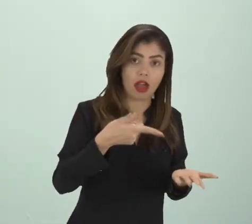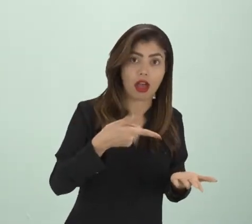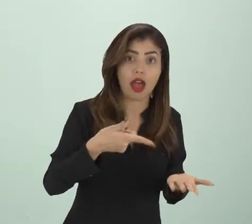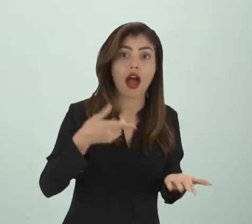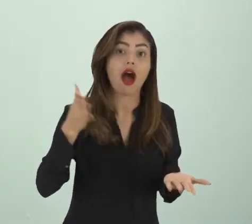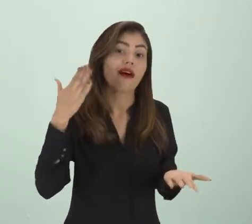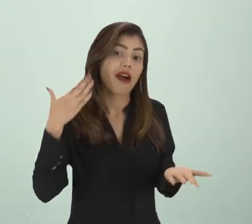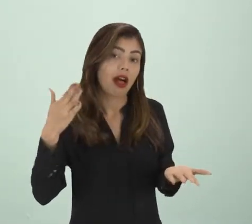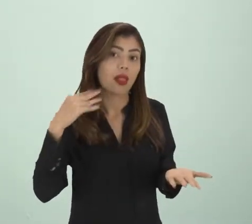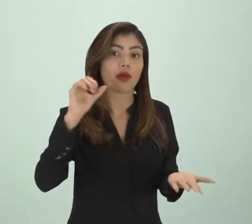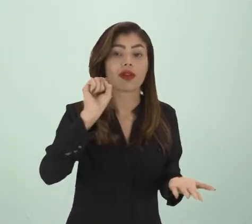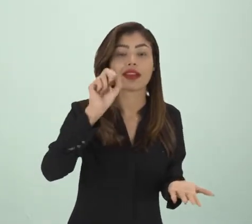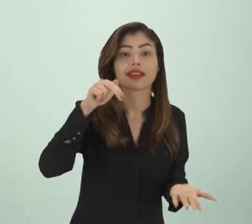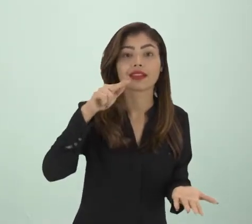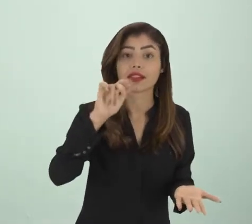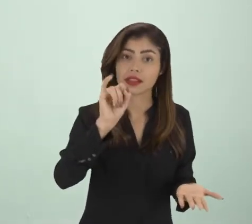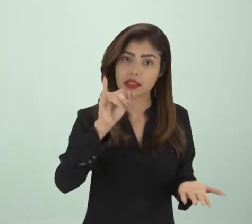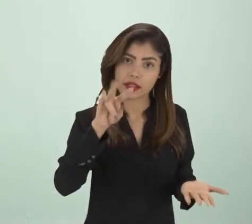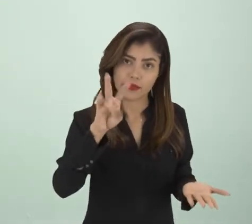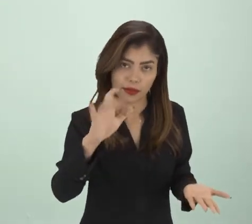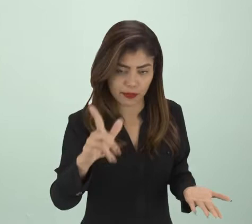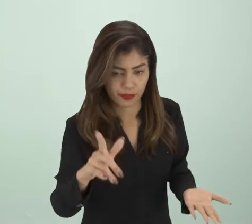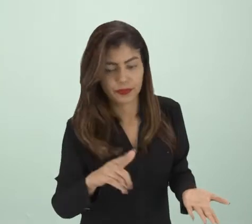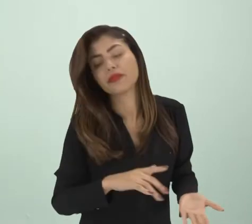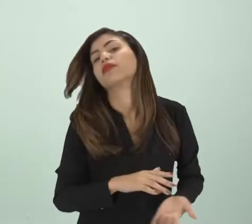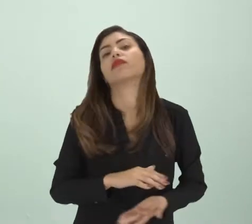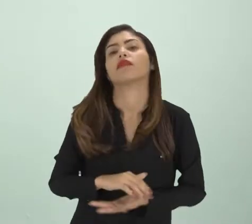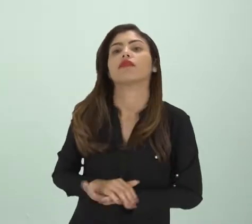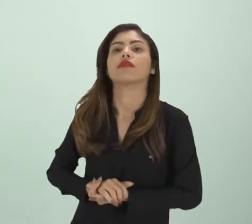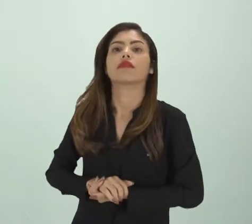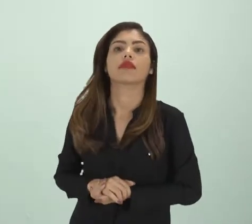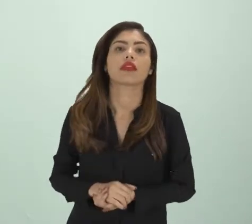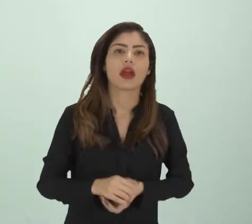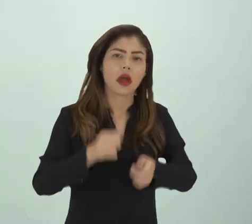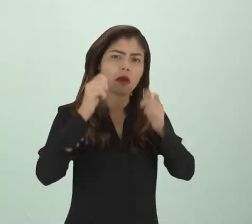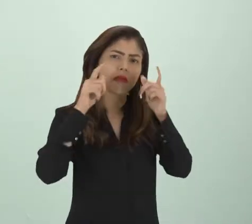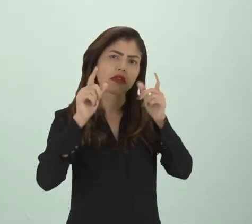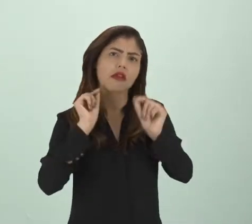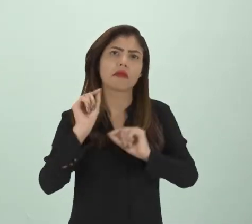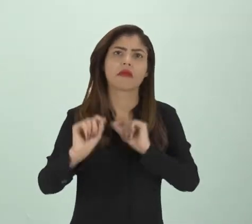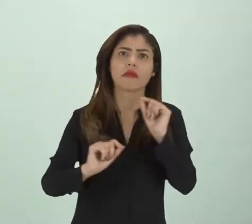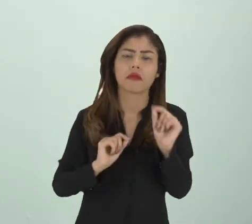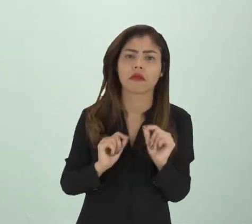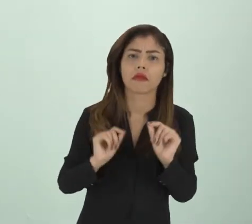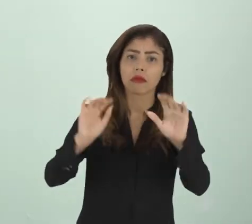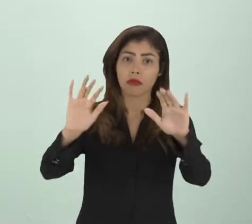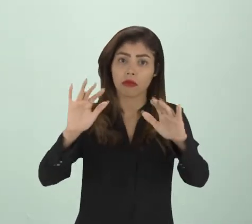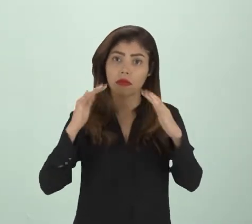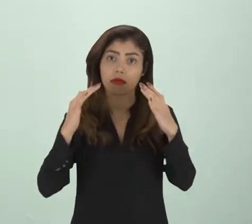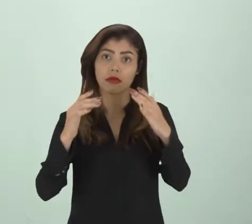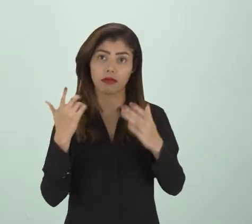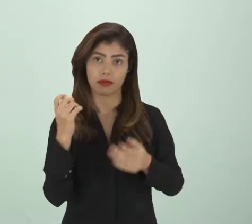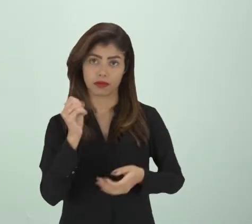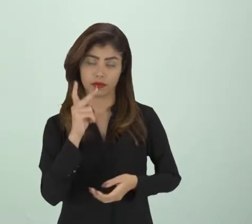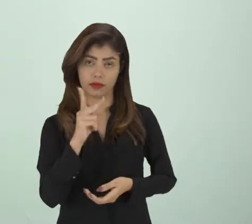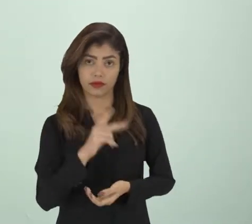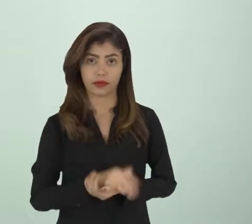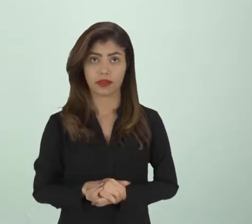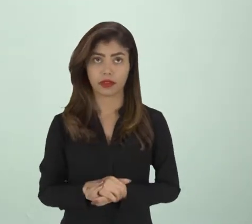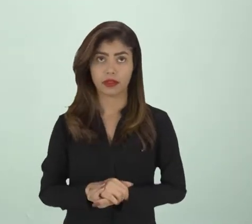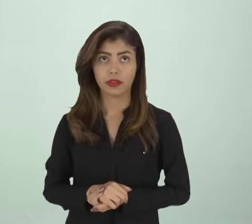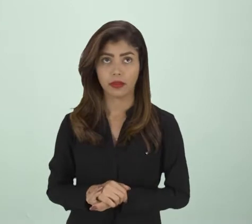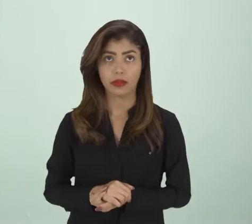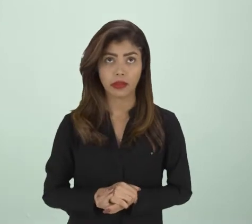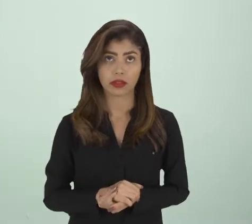calor sensível. Certo, pessoal? Agora, observem aqui, preste atenção em mim novamente, ok?